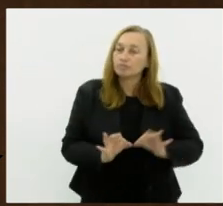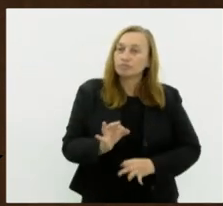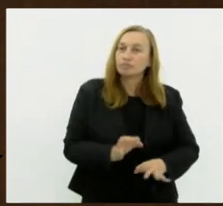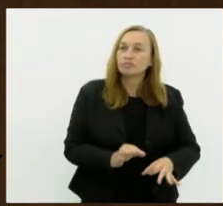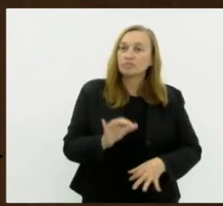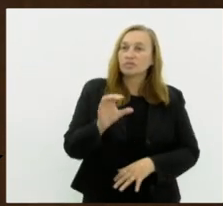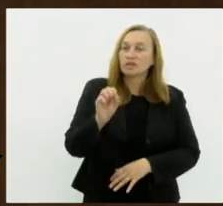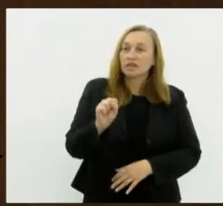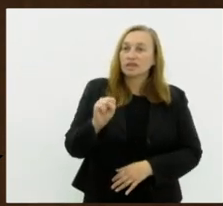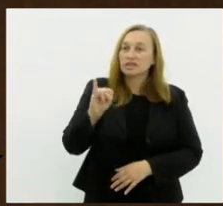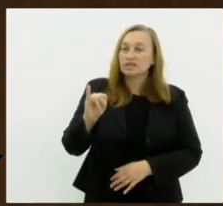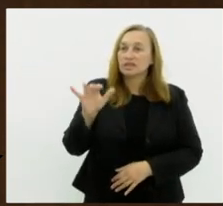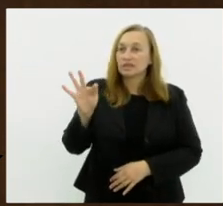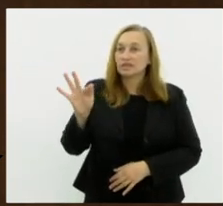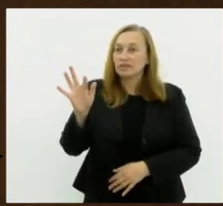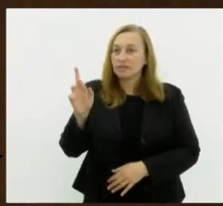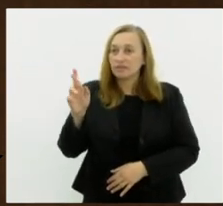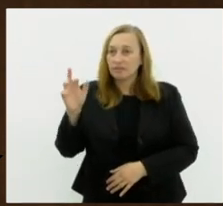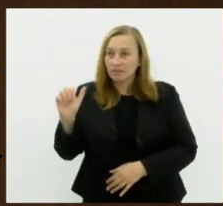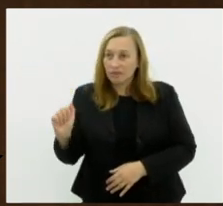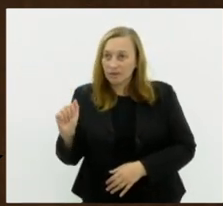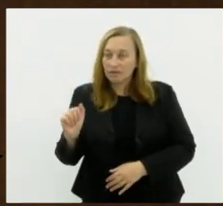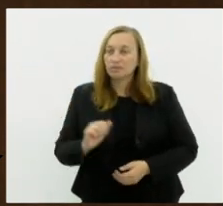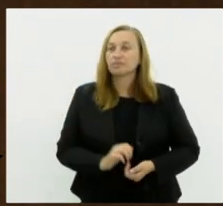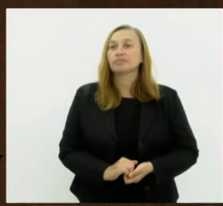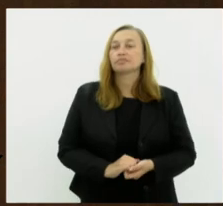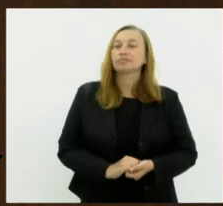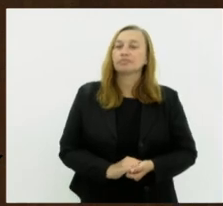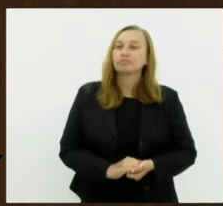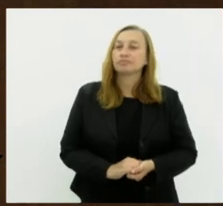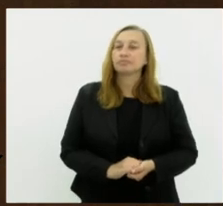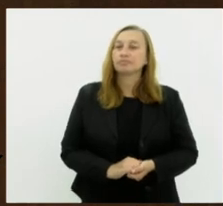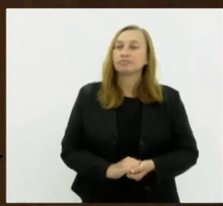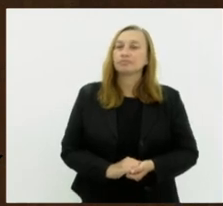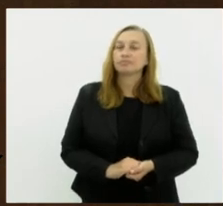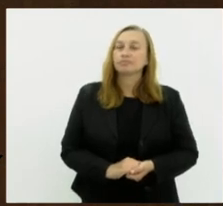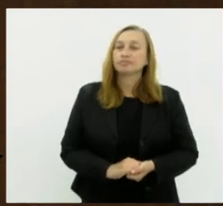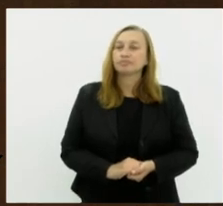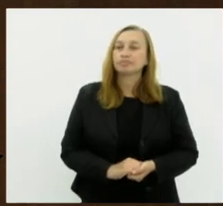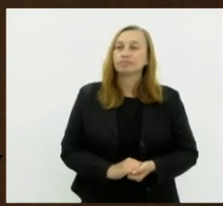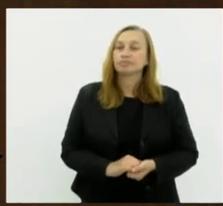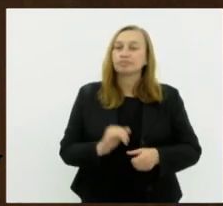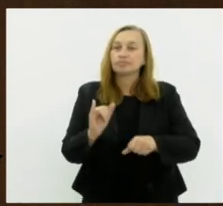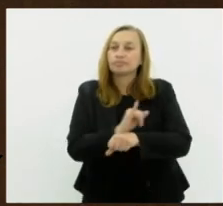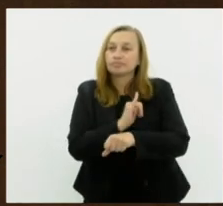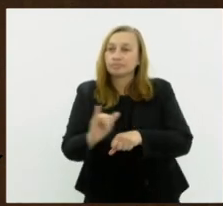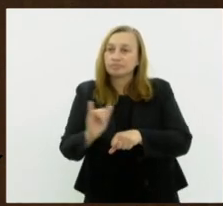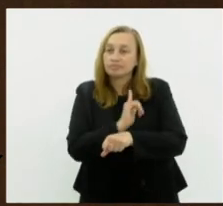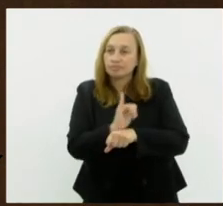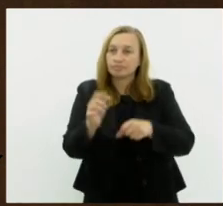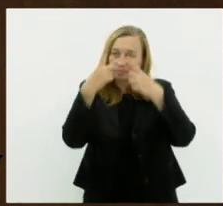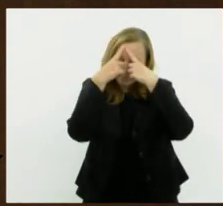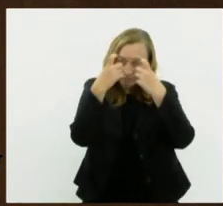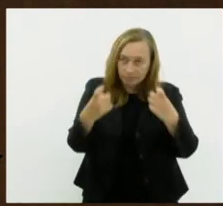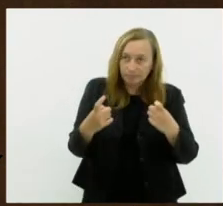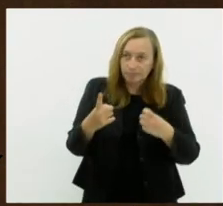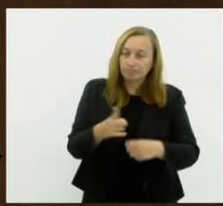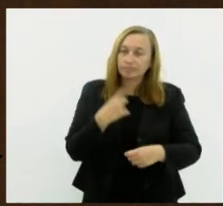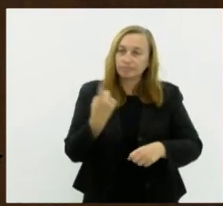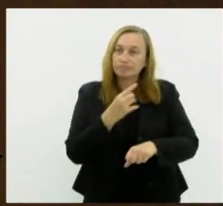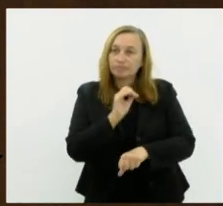é? Que está aí deixando os articuladores da violência no nosso